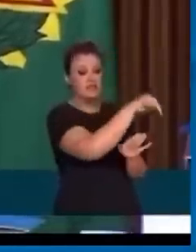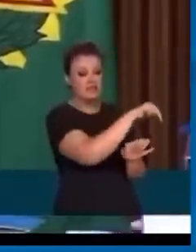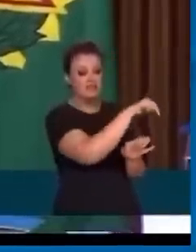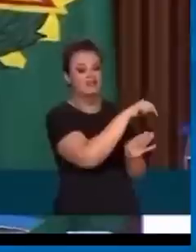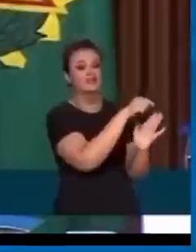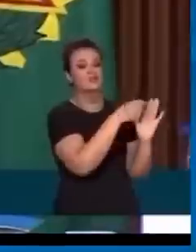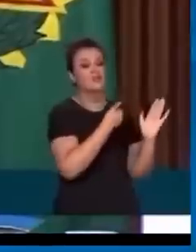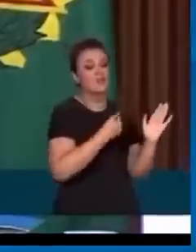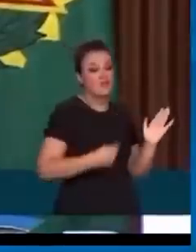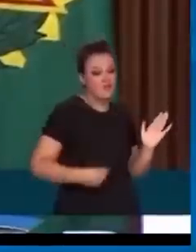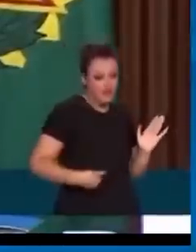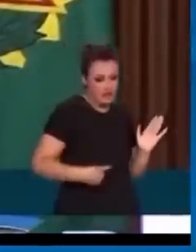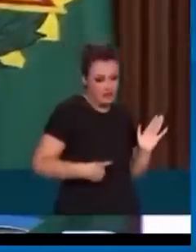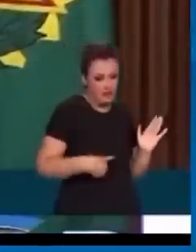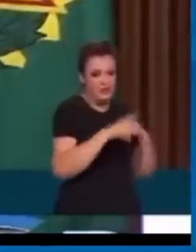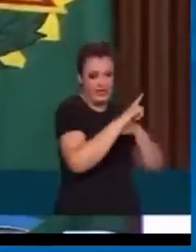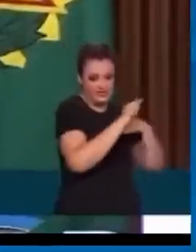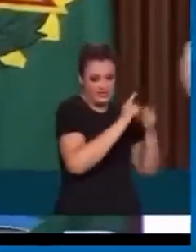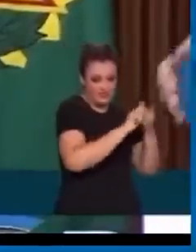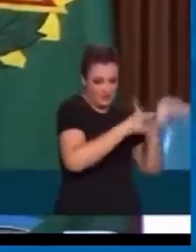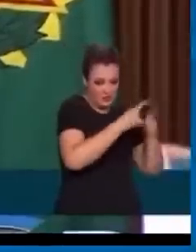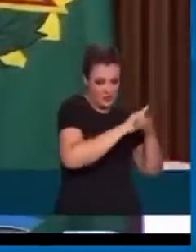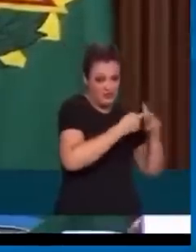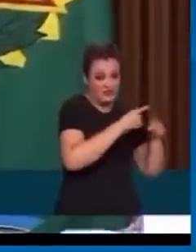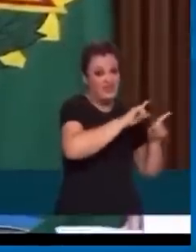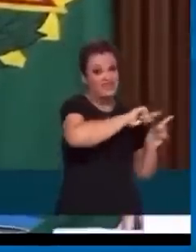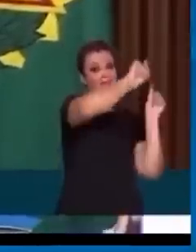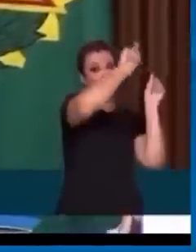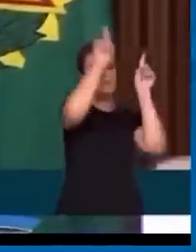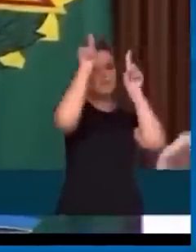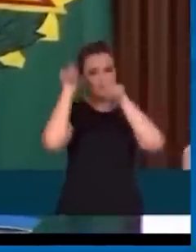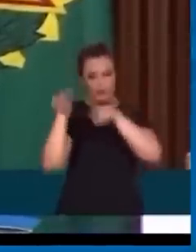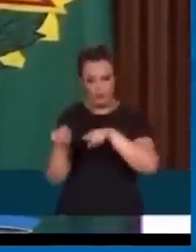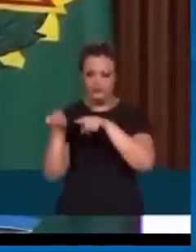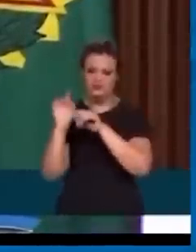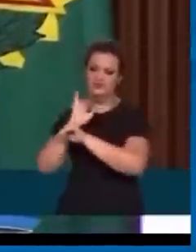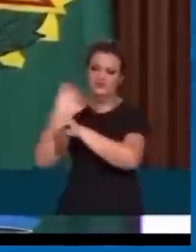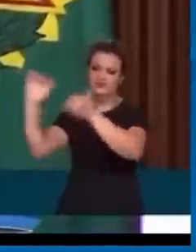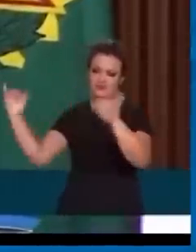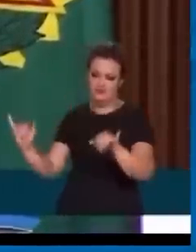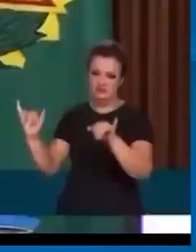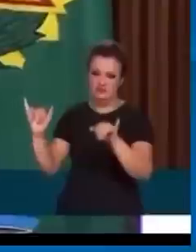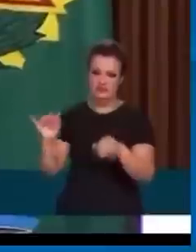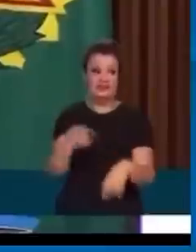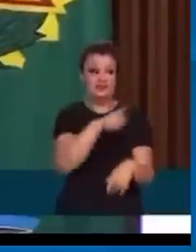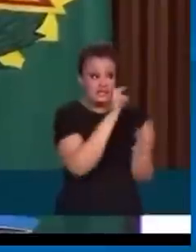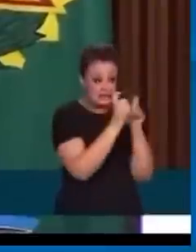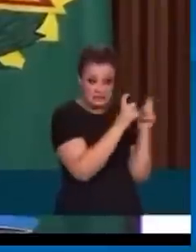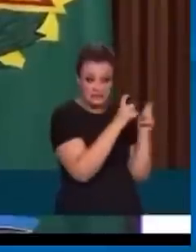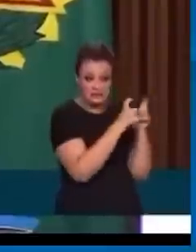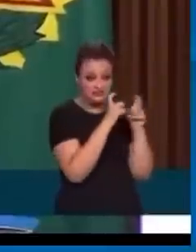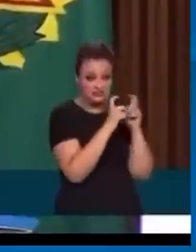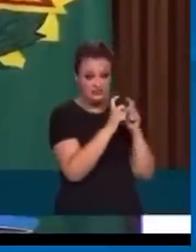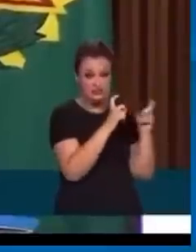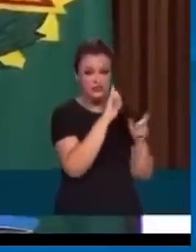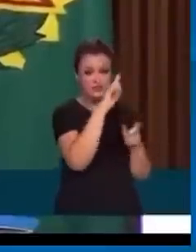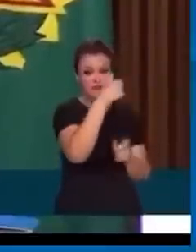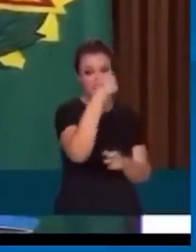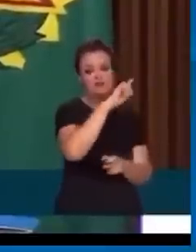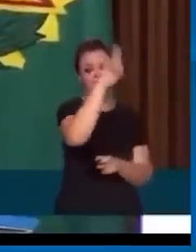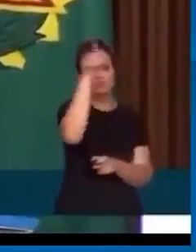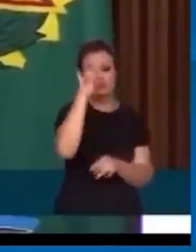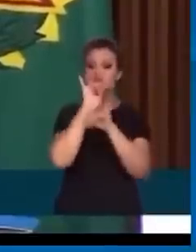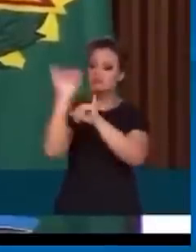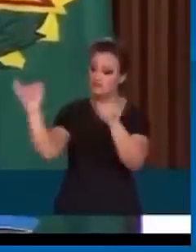de governo e só será transformada em proposta de governo quando todo mundo souber o que é que vai ser decidido. Por isso